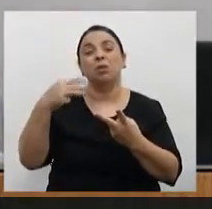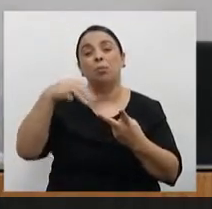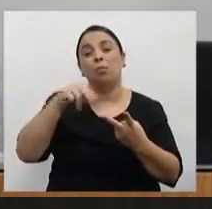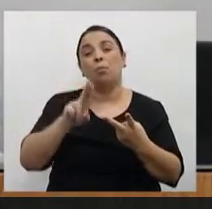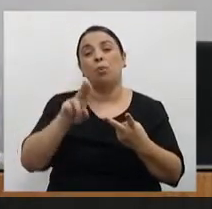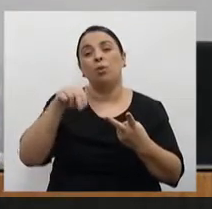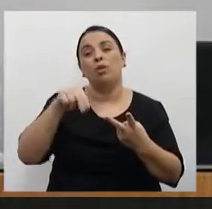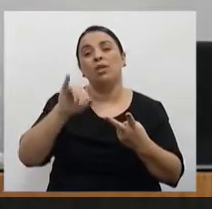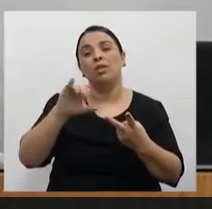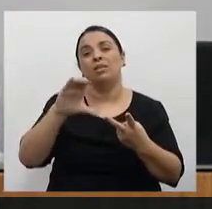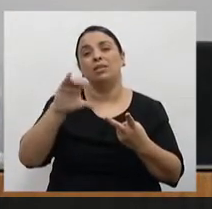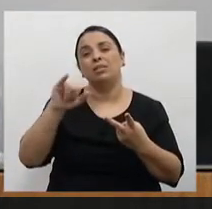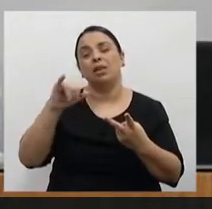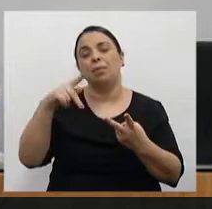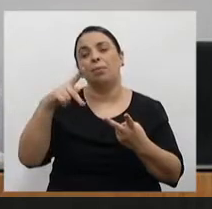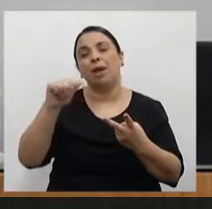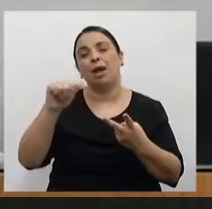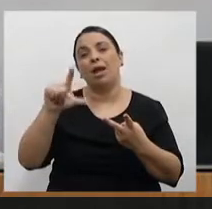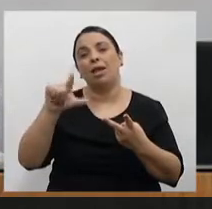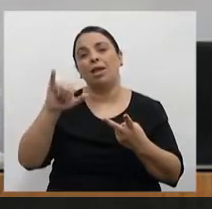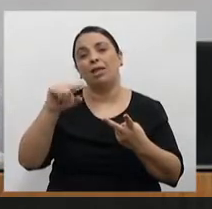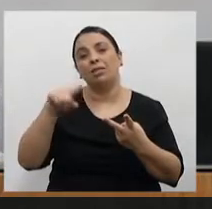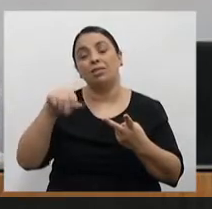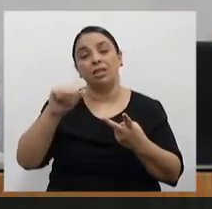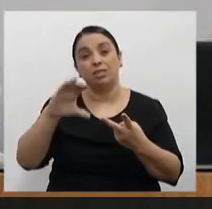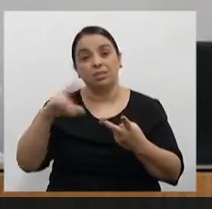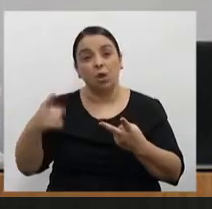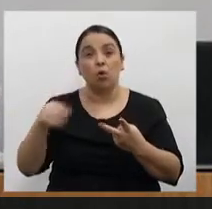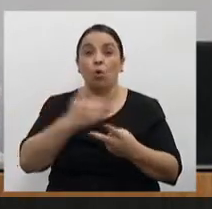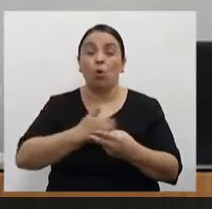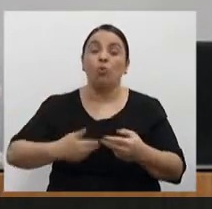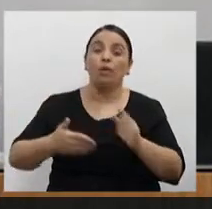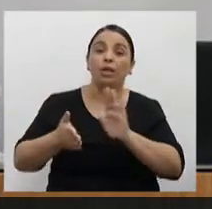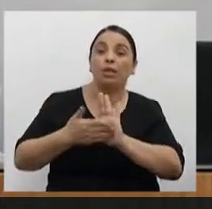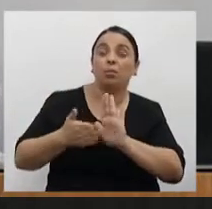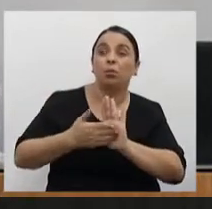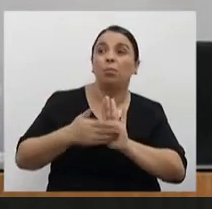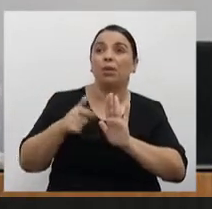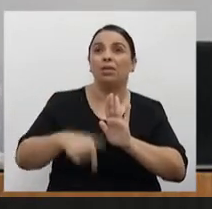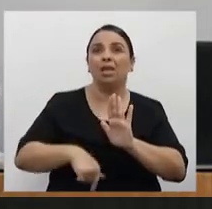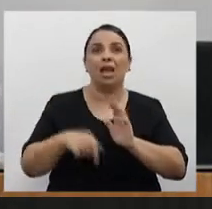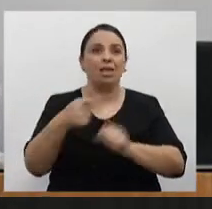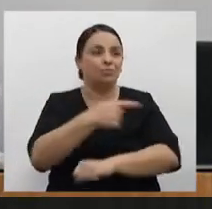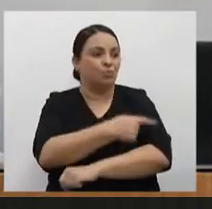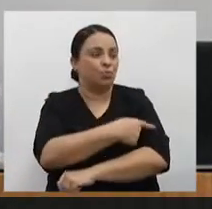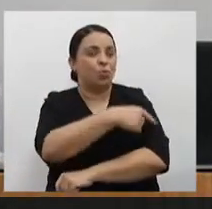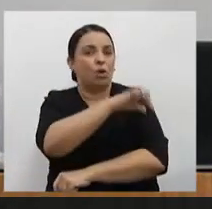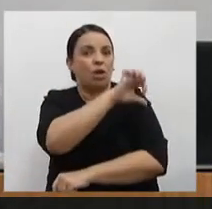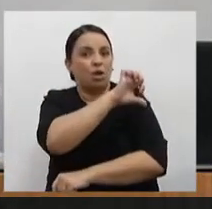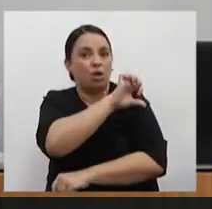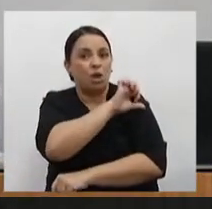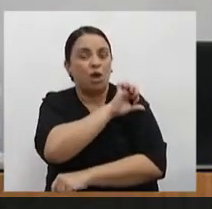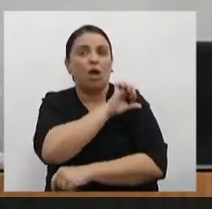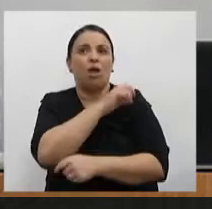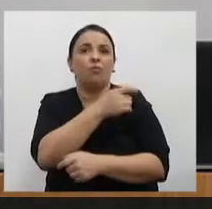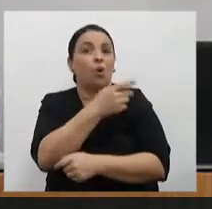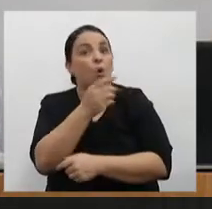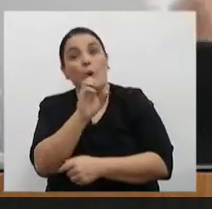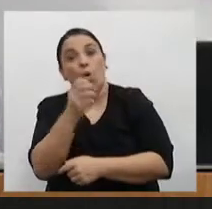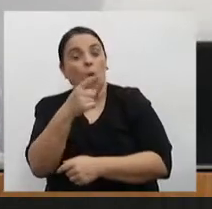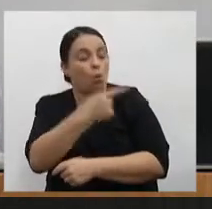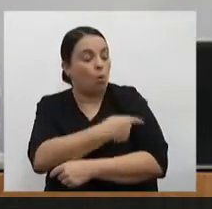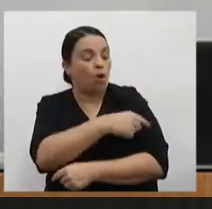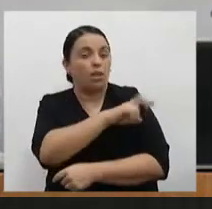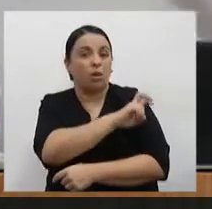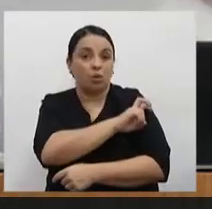400 escolas no estado de Minas Gerais, que ainda oferece um ensino fundamental nos anos iniciais. E essa discussão eu estou propondo